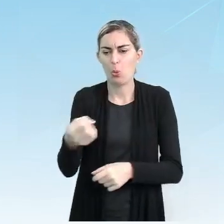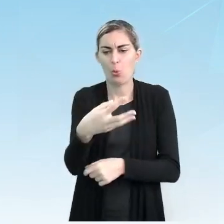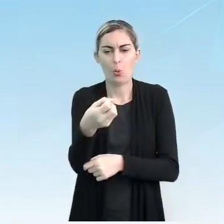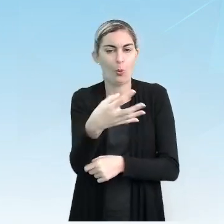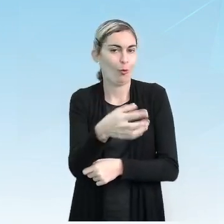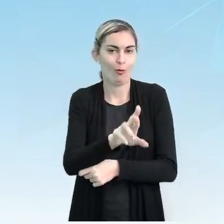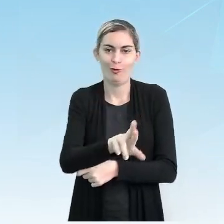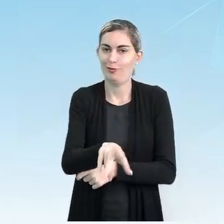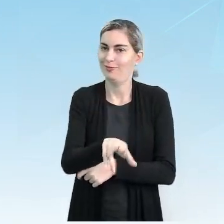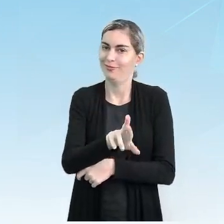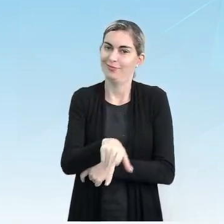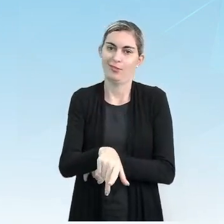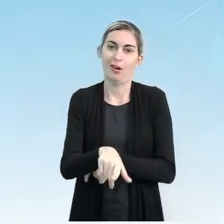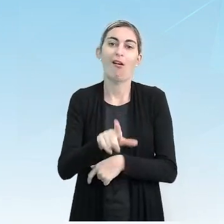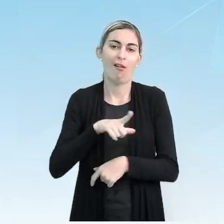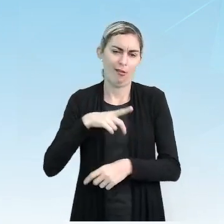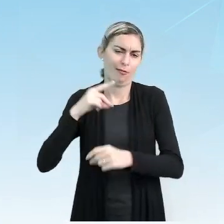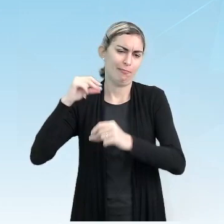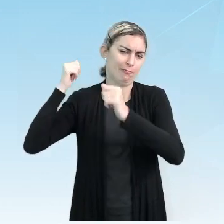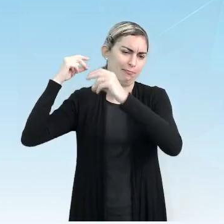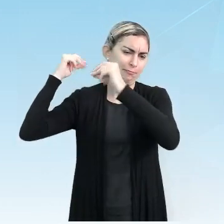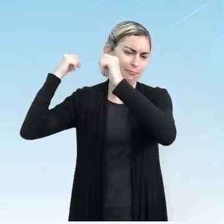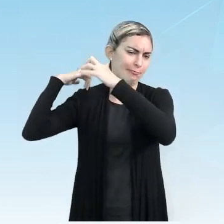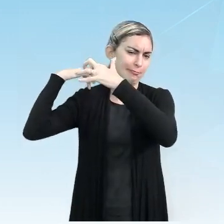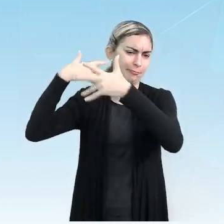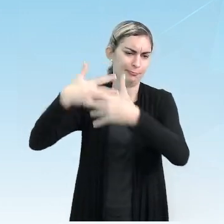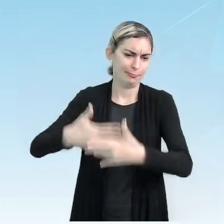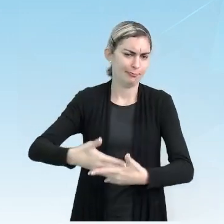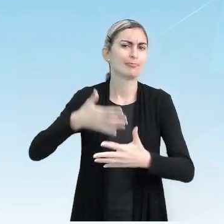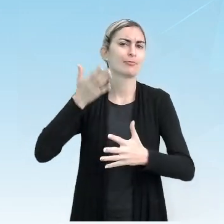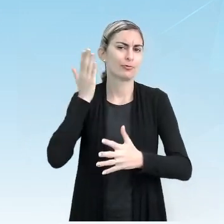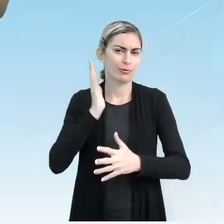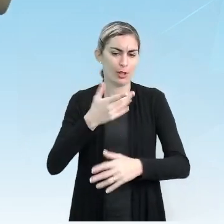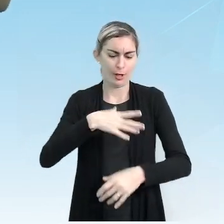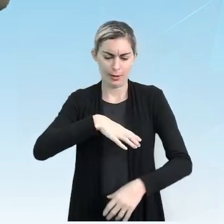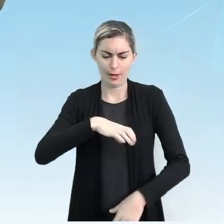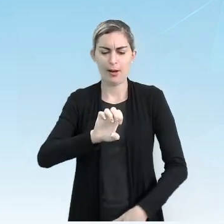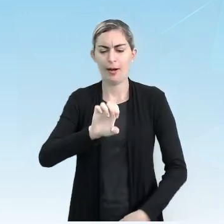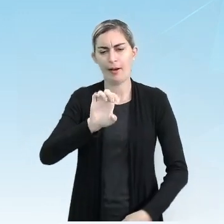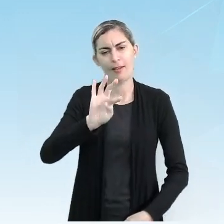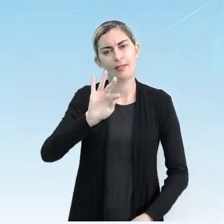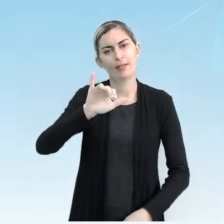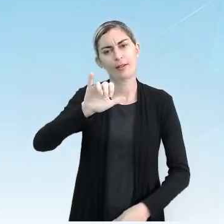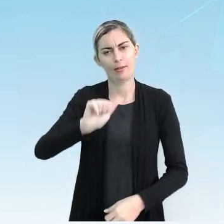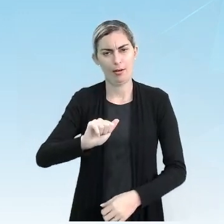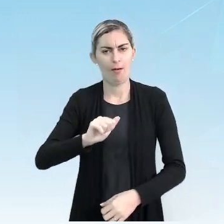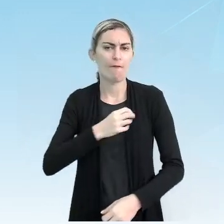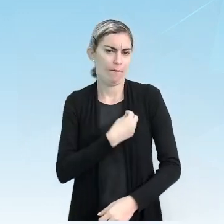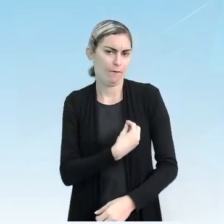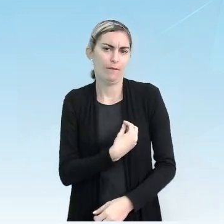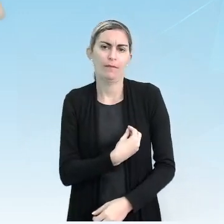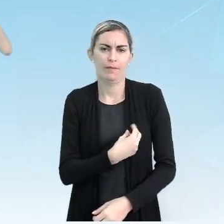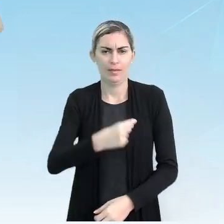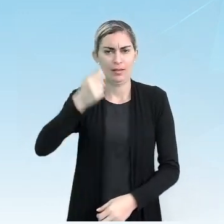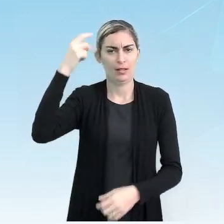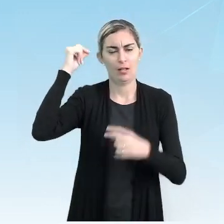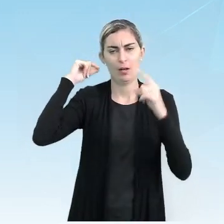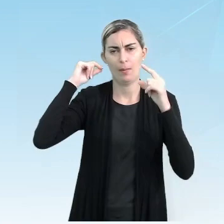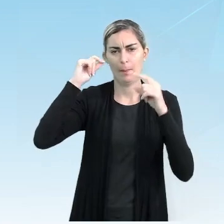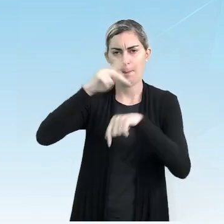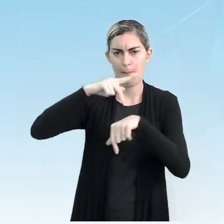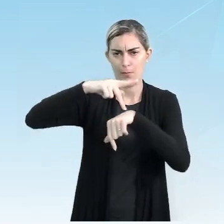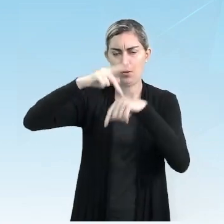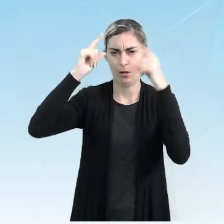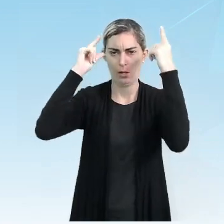termos recentes, são termos extremamente antigos, principalmente o termo ética, que ele foi vivenciado lá na Grécia no século